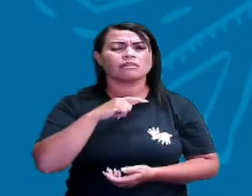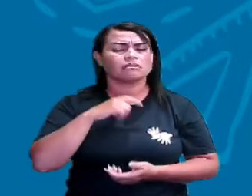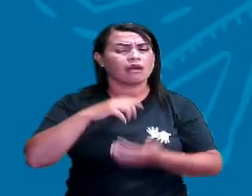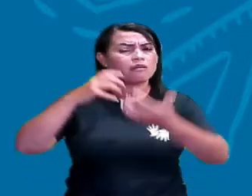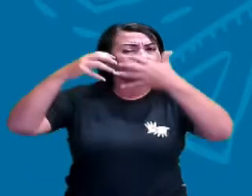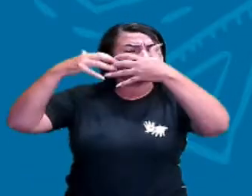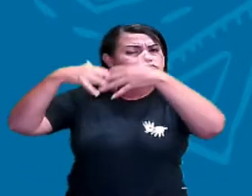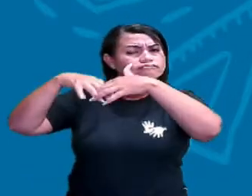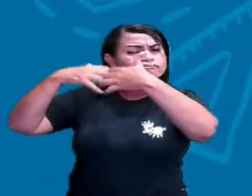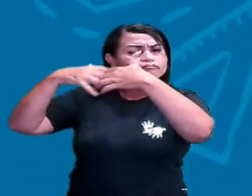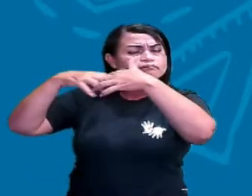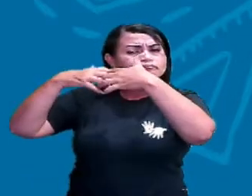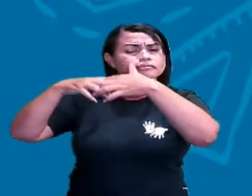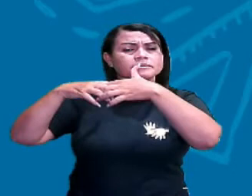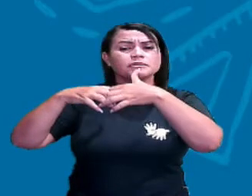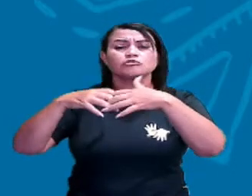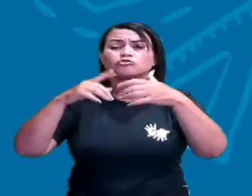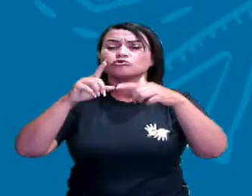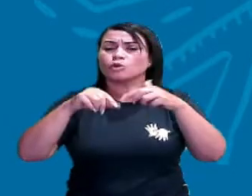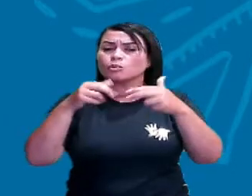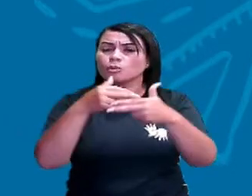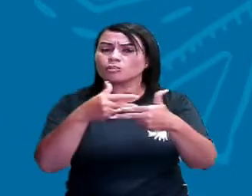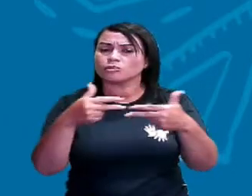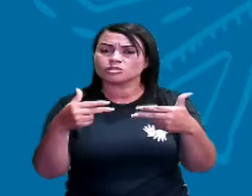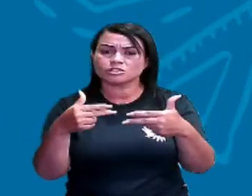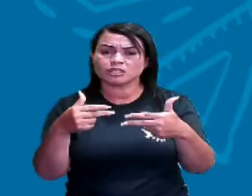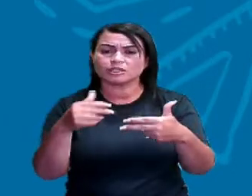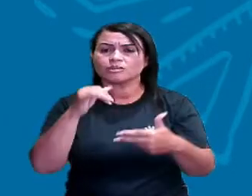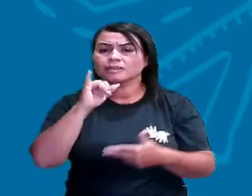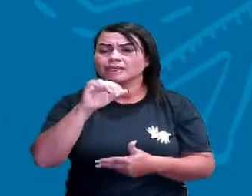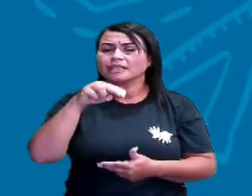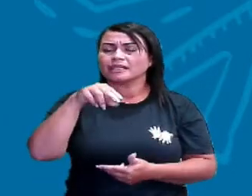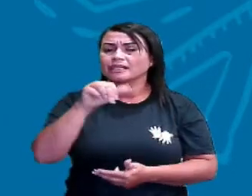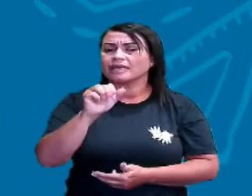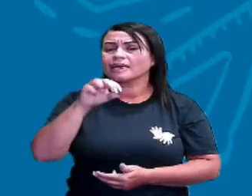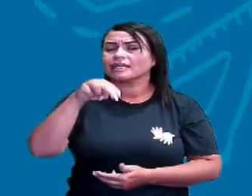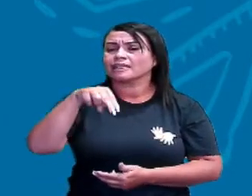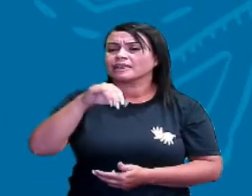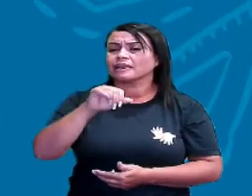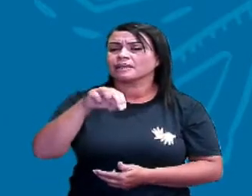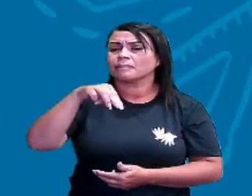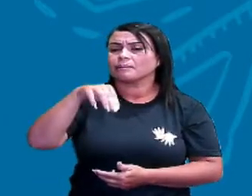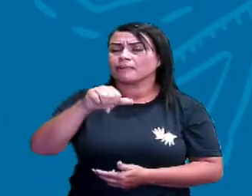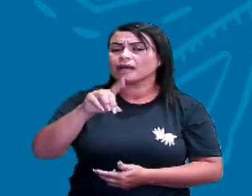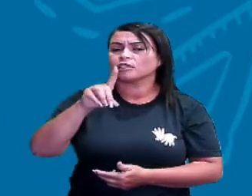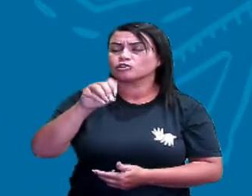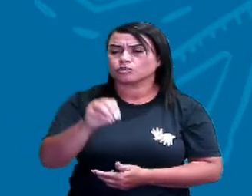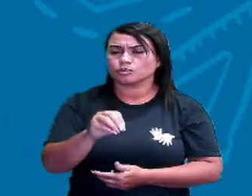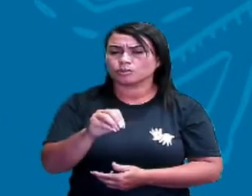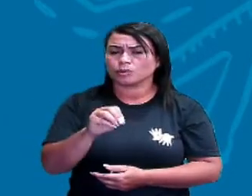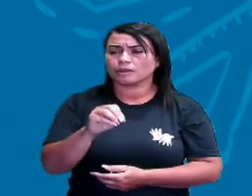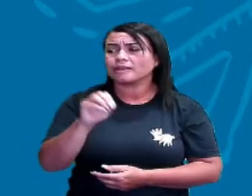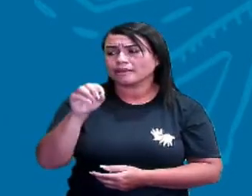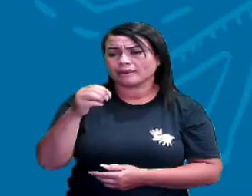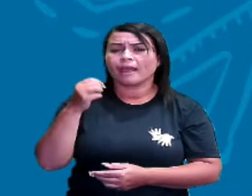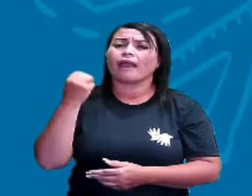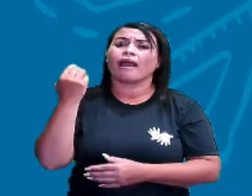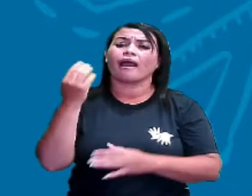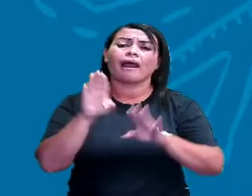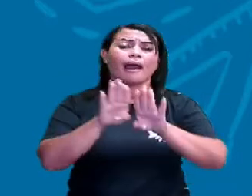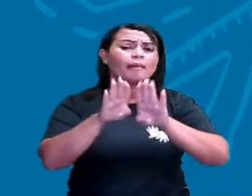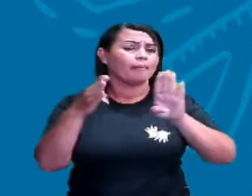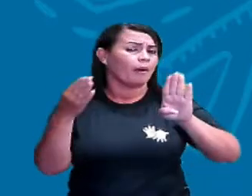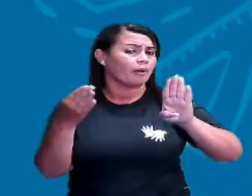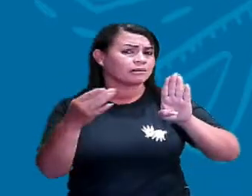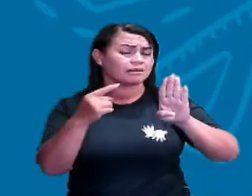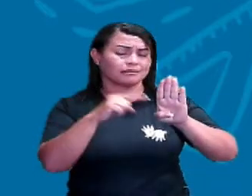objeto inanimado, que é a porta. Nesse poema, a porta ganha vida. Né? Nesse